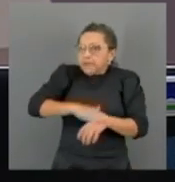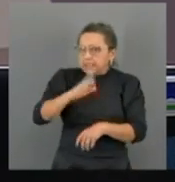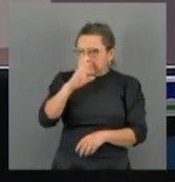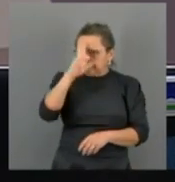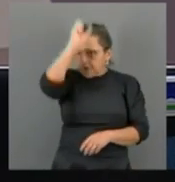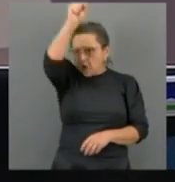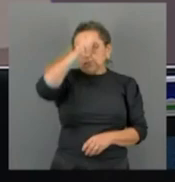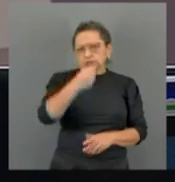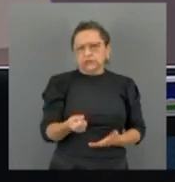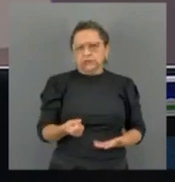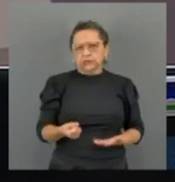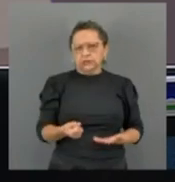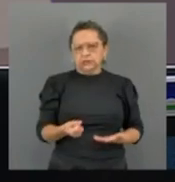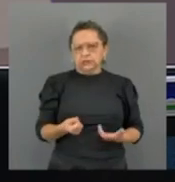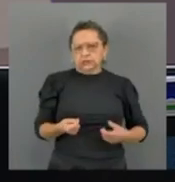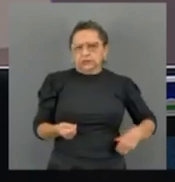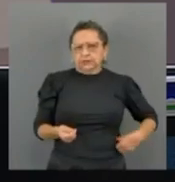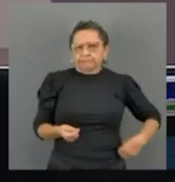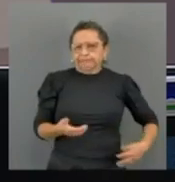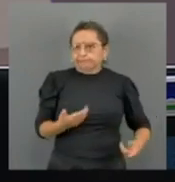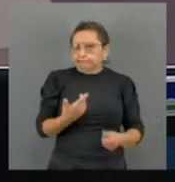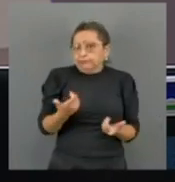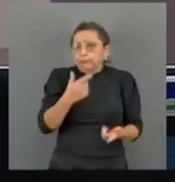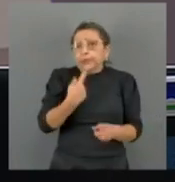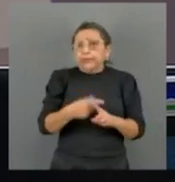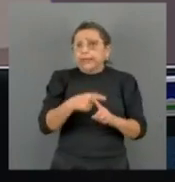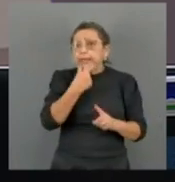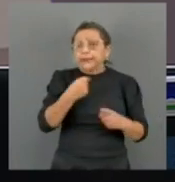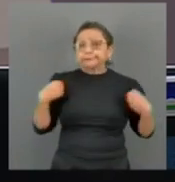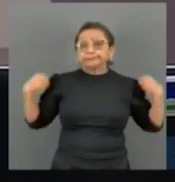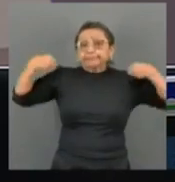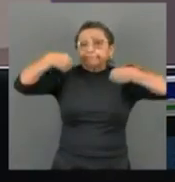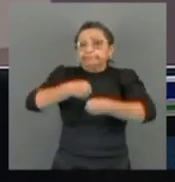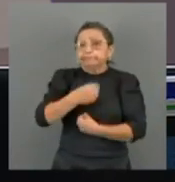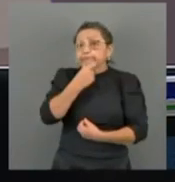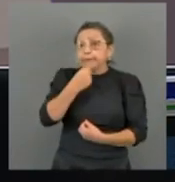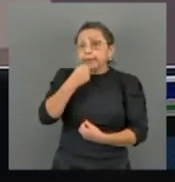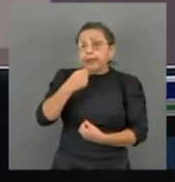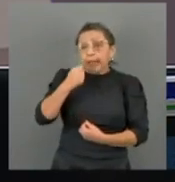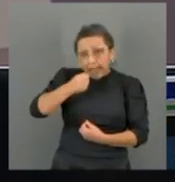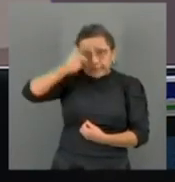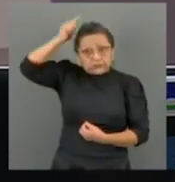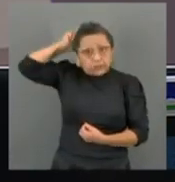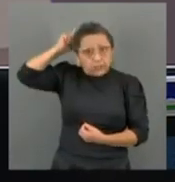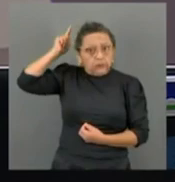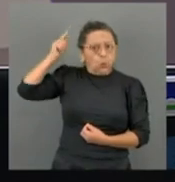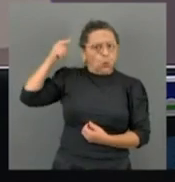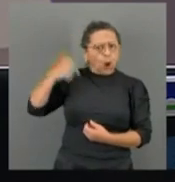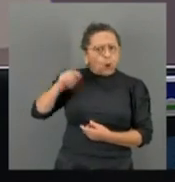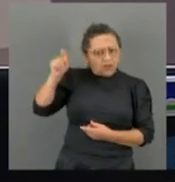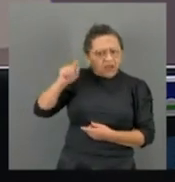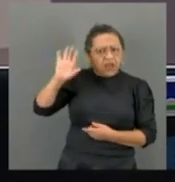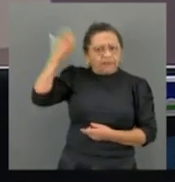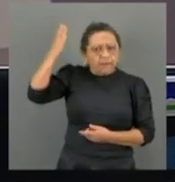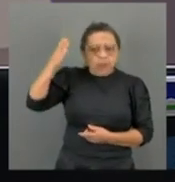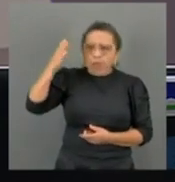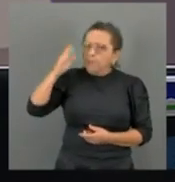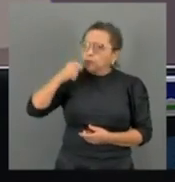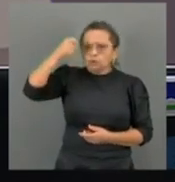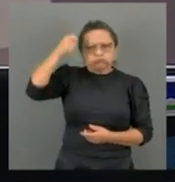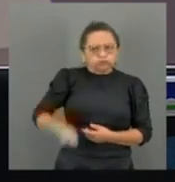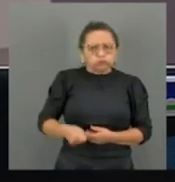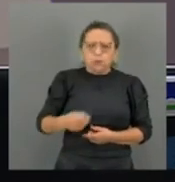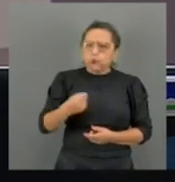os demandas de Alexandre de Moraes muito fortes, muito sérios, e ele